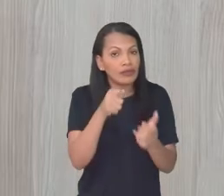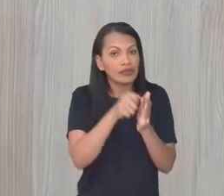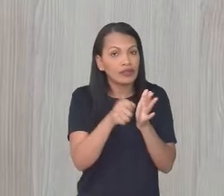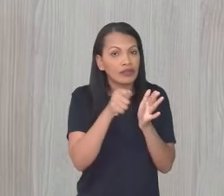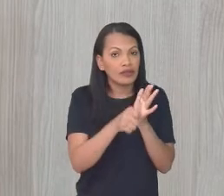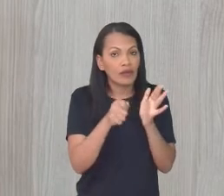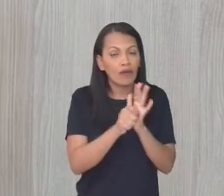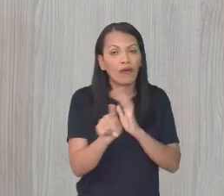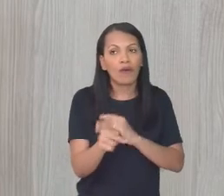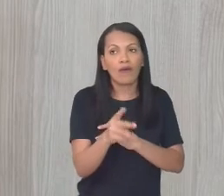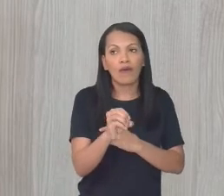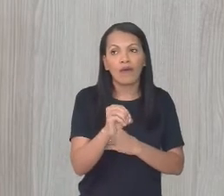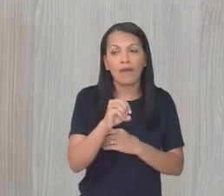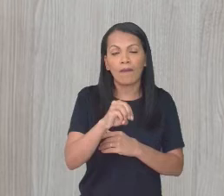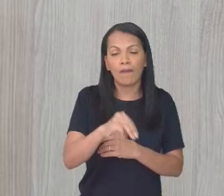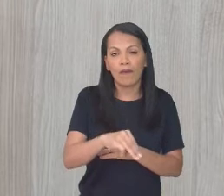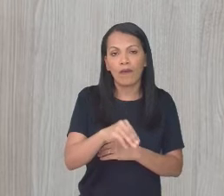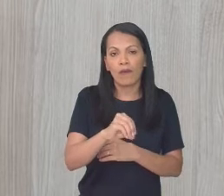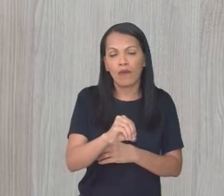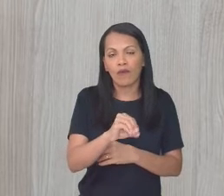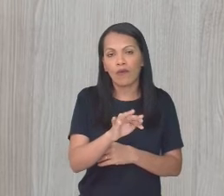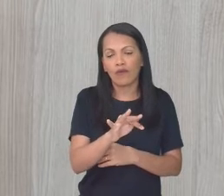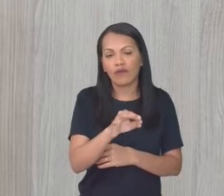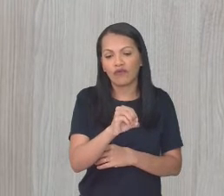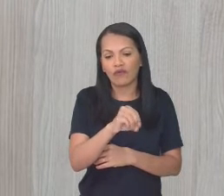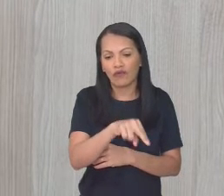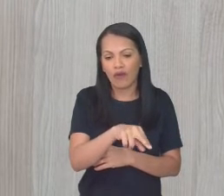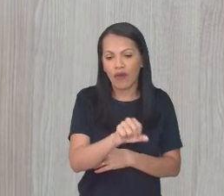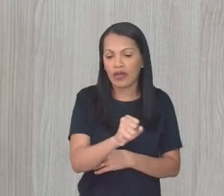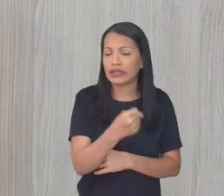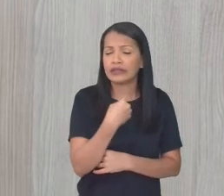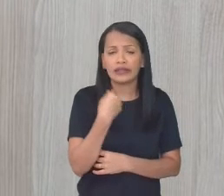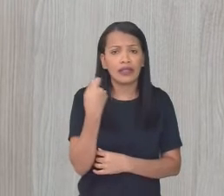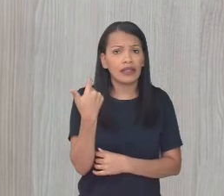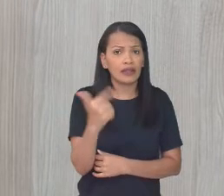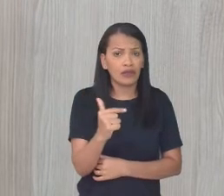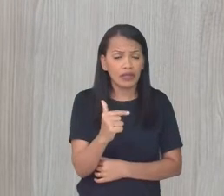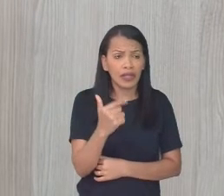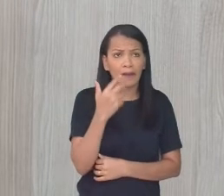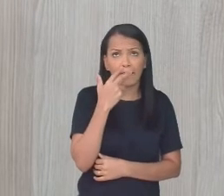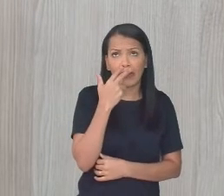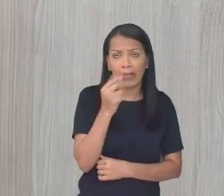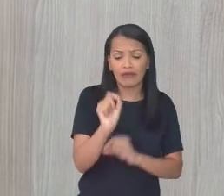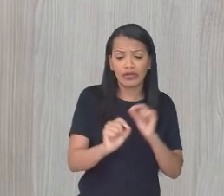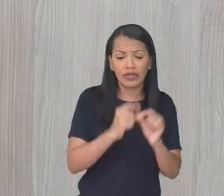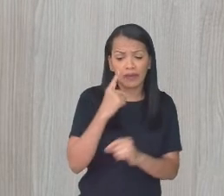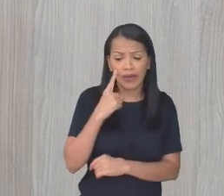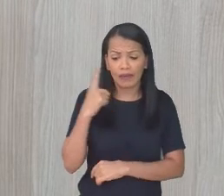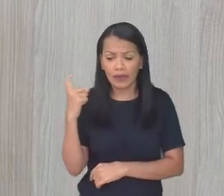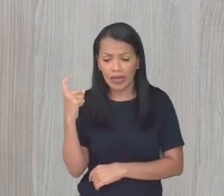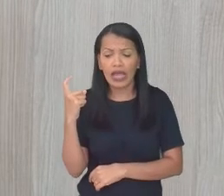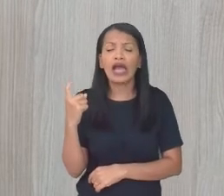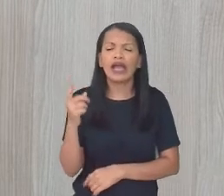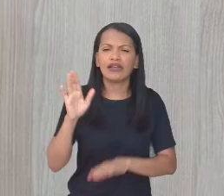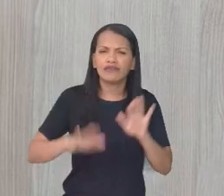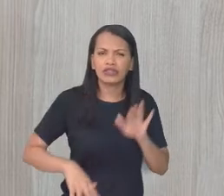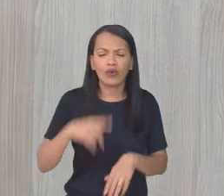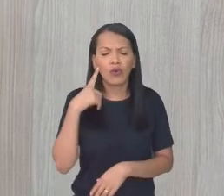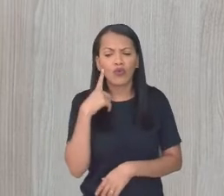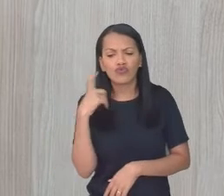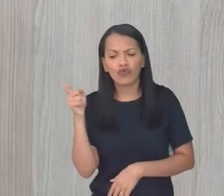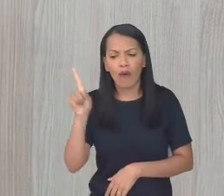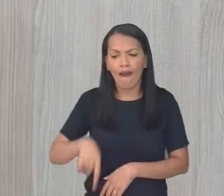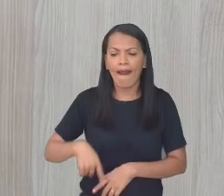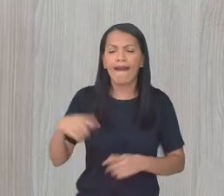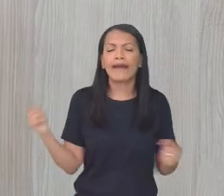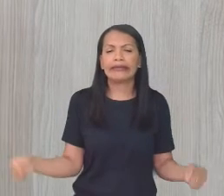palavras homófonas, porque a gente não tem uma diferenciação do som. Ele vai estar apenas na